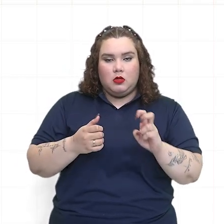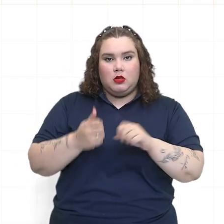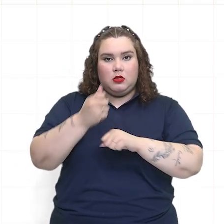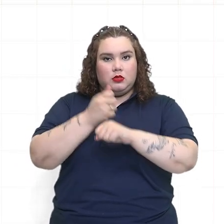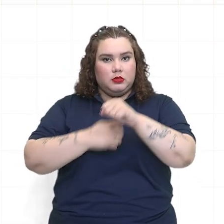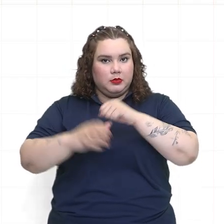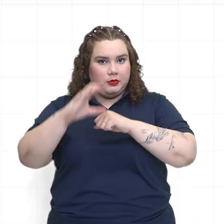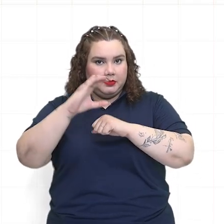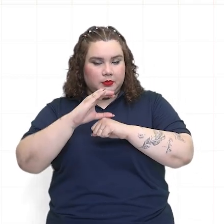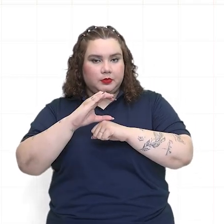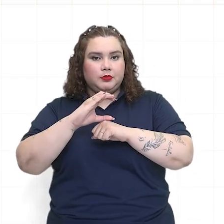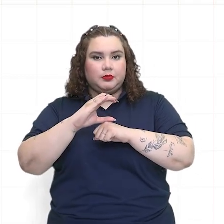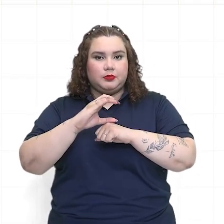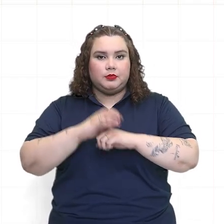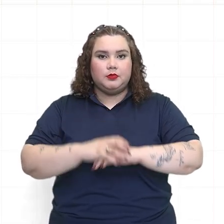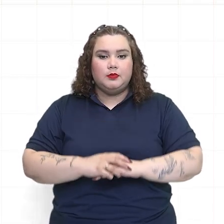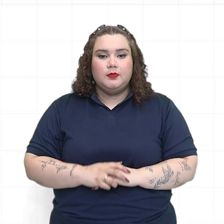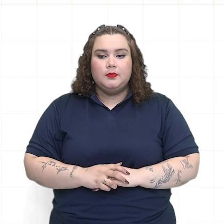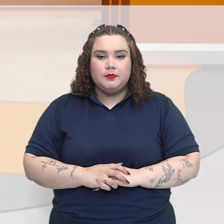5 a.C.